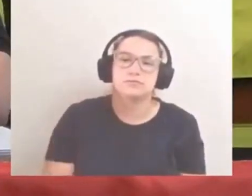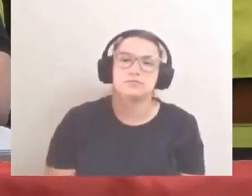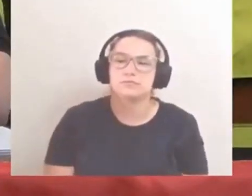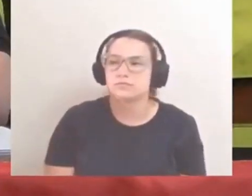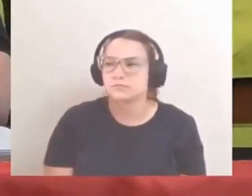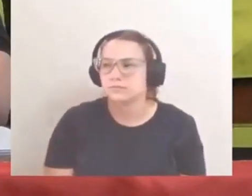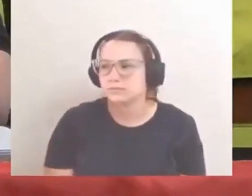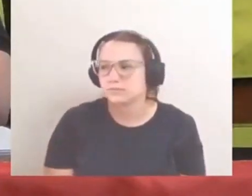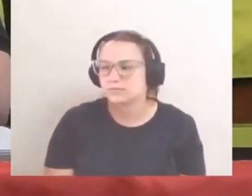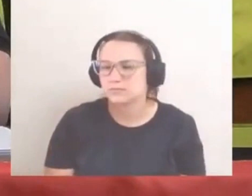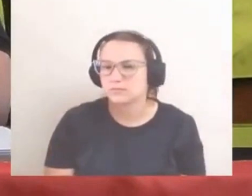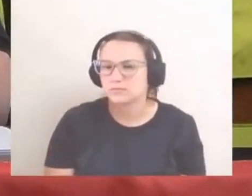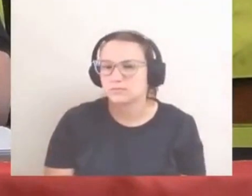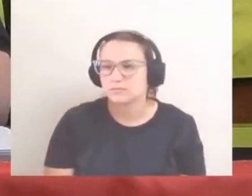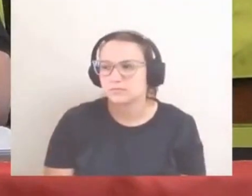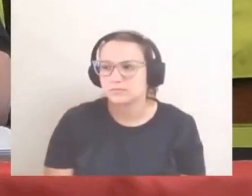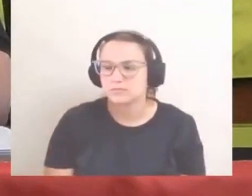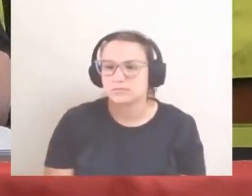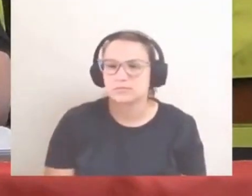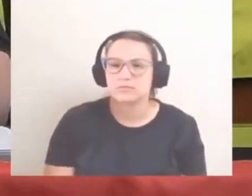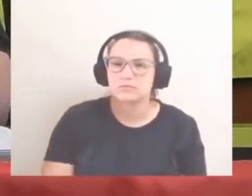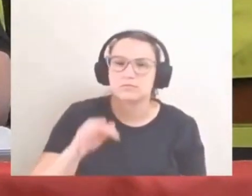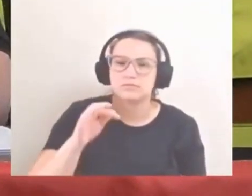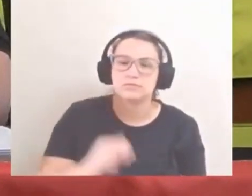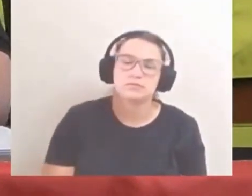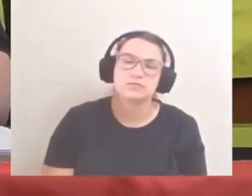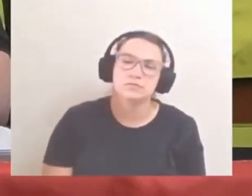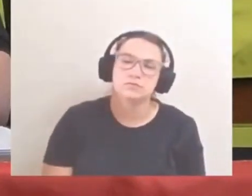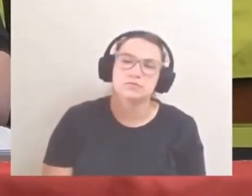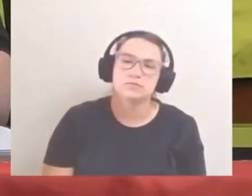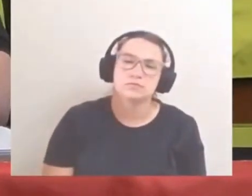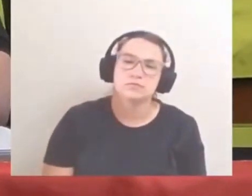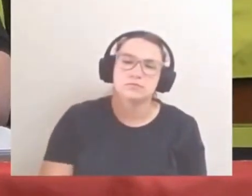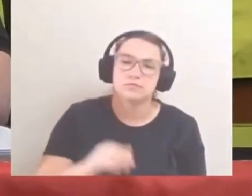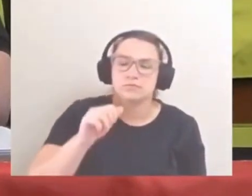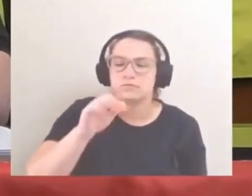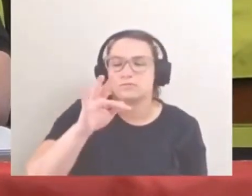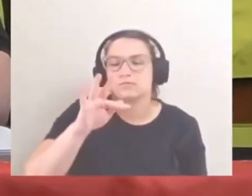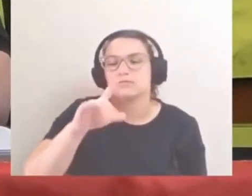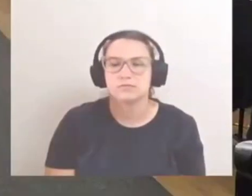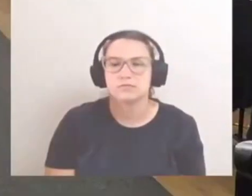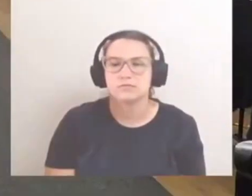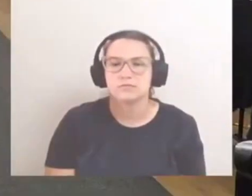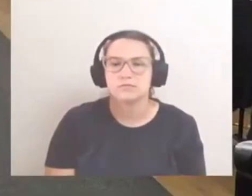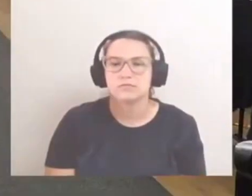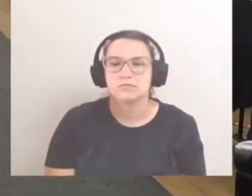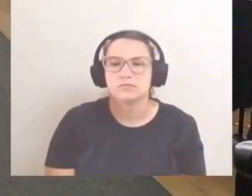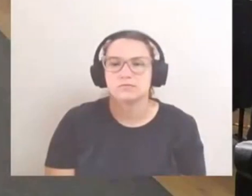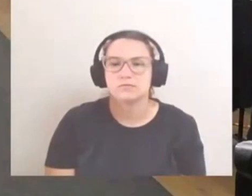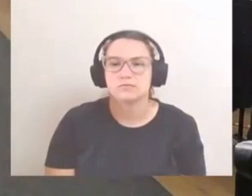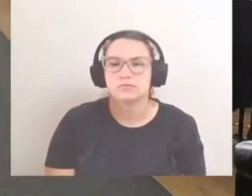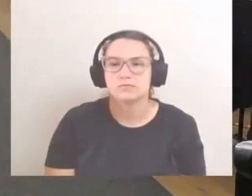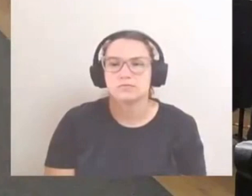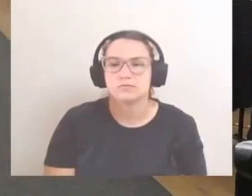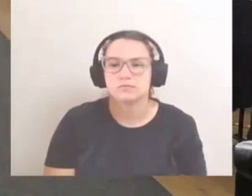e depois a próxima Flávia não a anunciação Flávia Nucci ação é